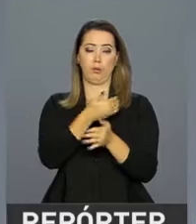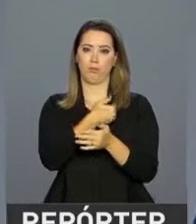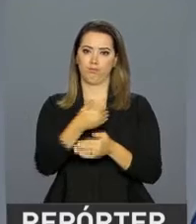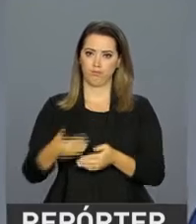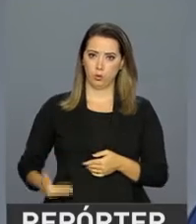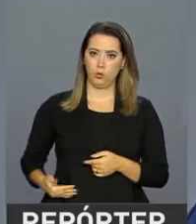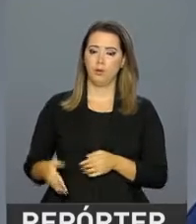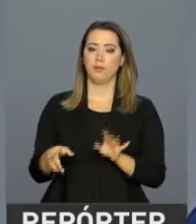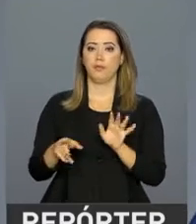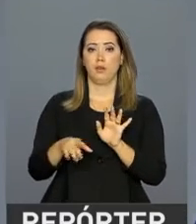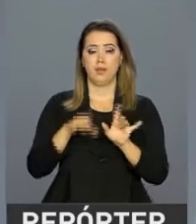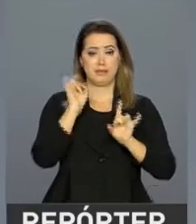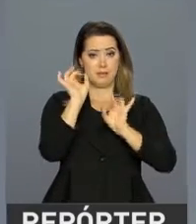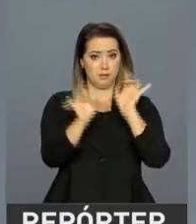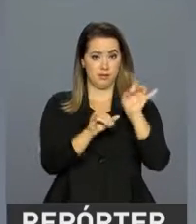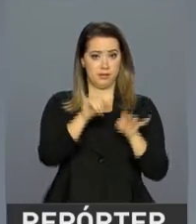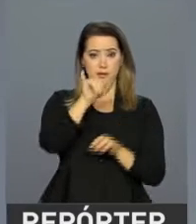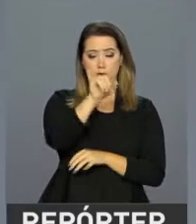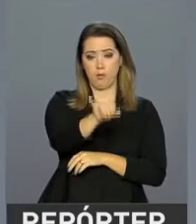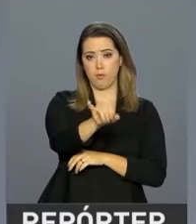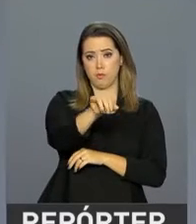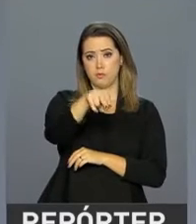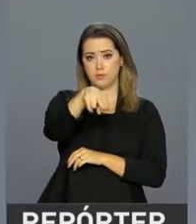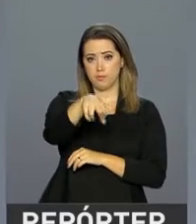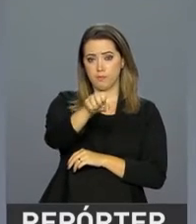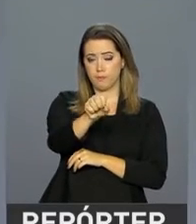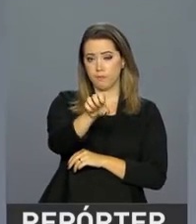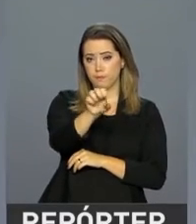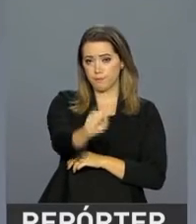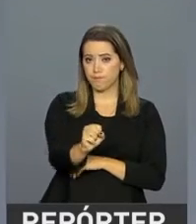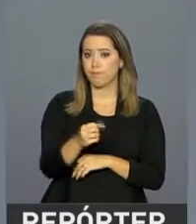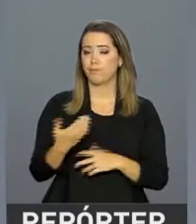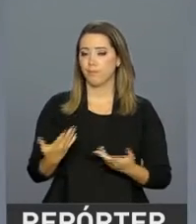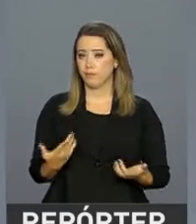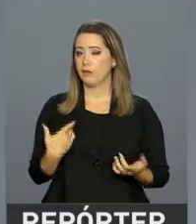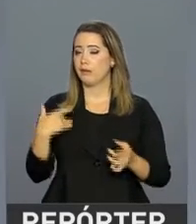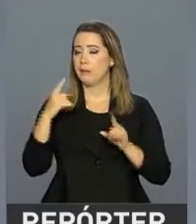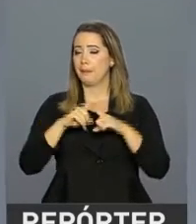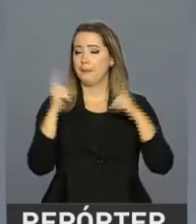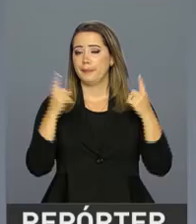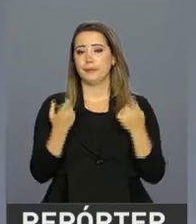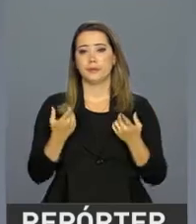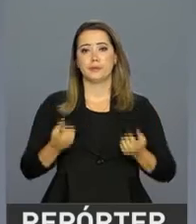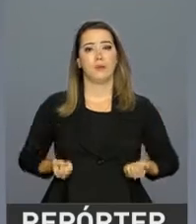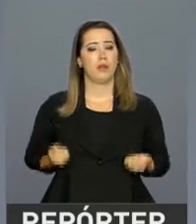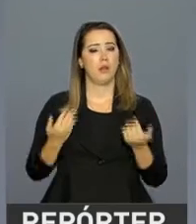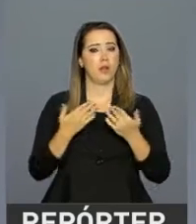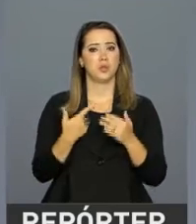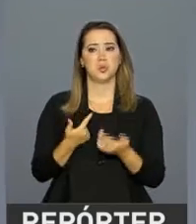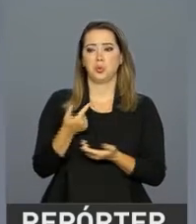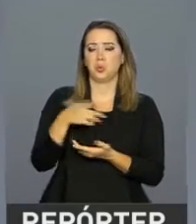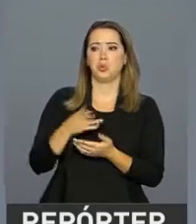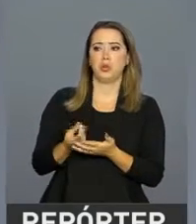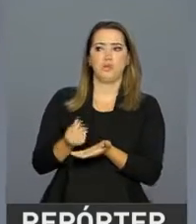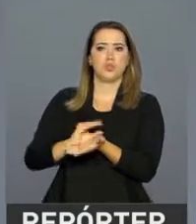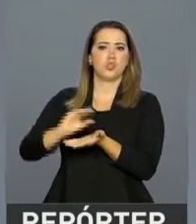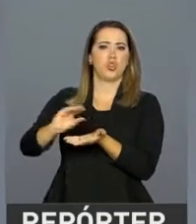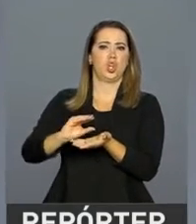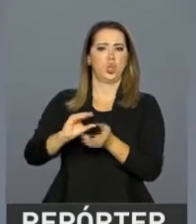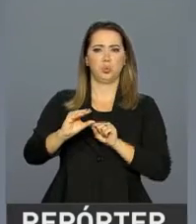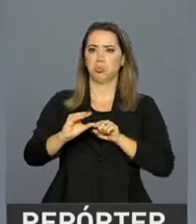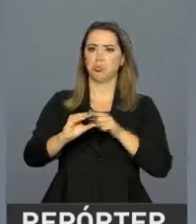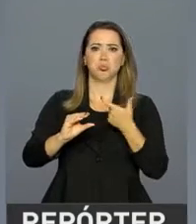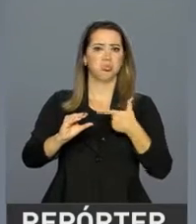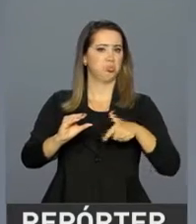então há como esse déficit não é um déficit gerado por um aumento dos investimentos é um déficit